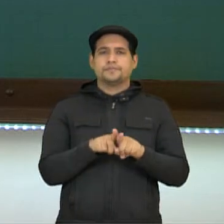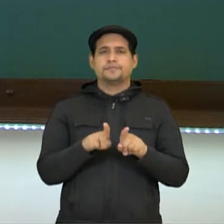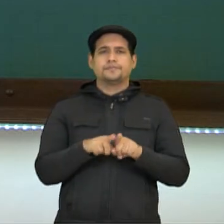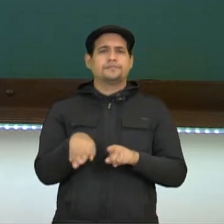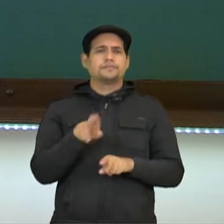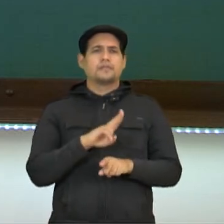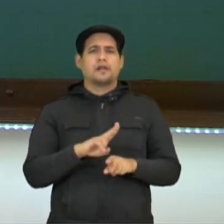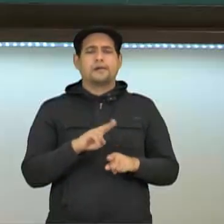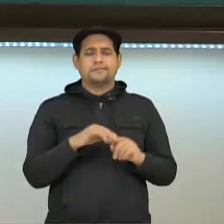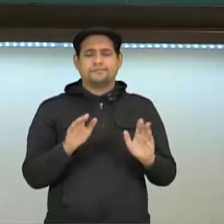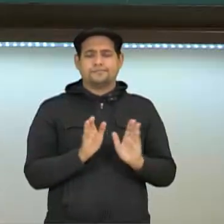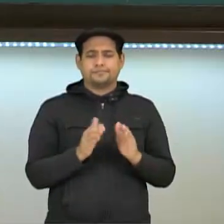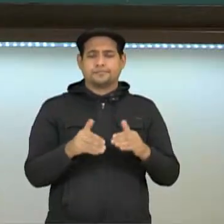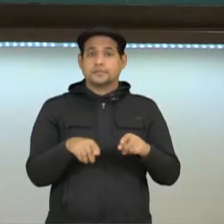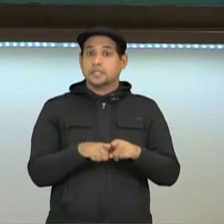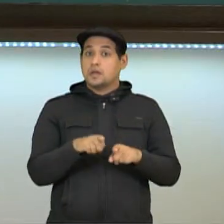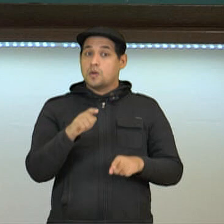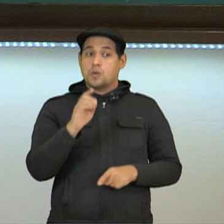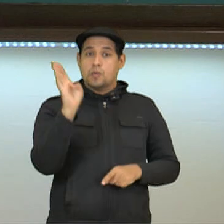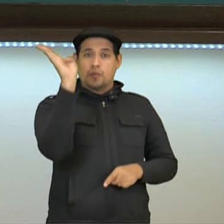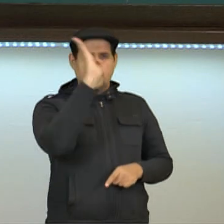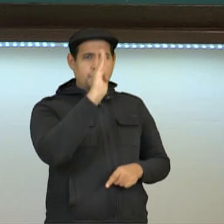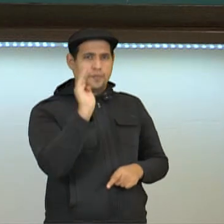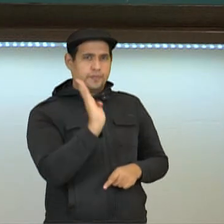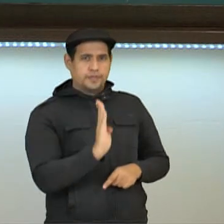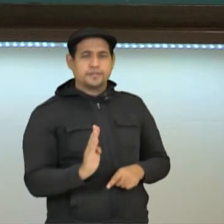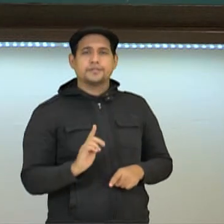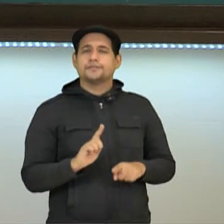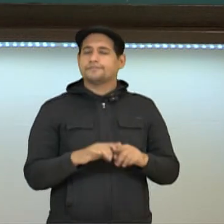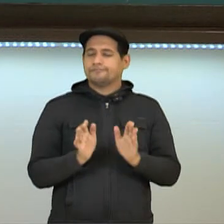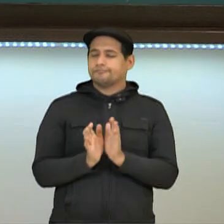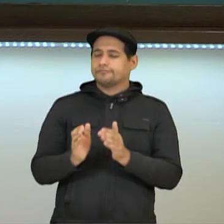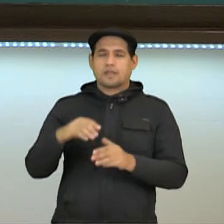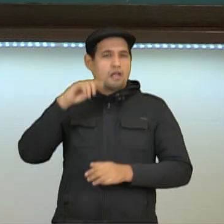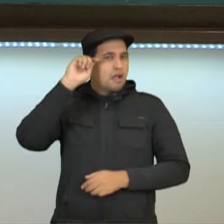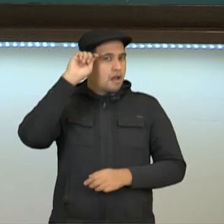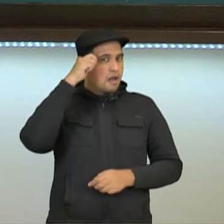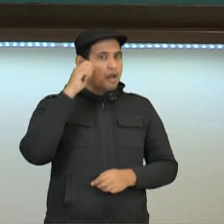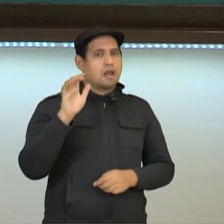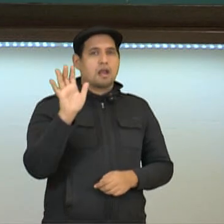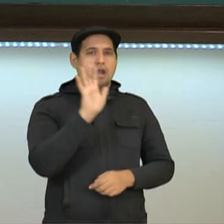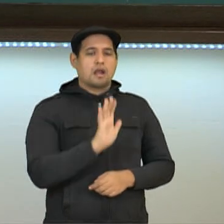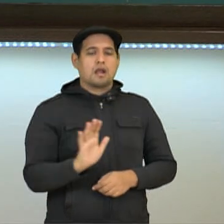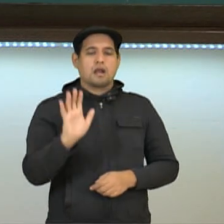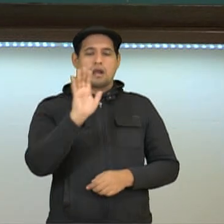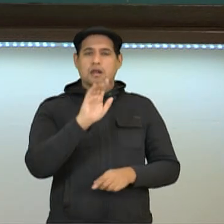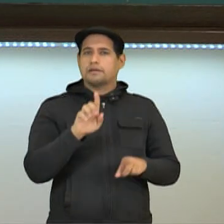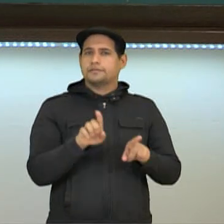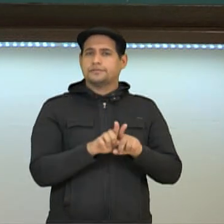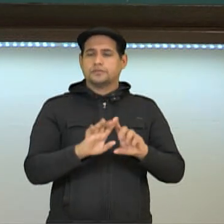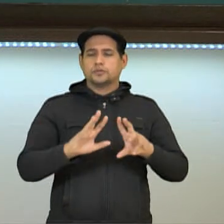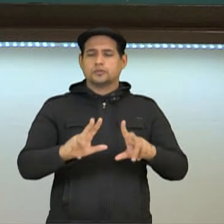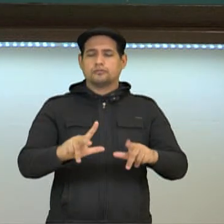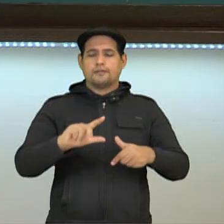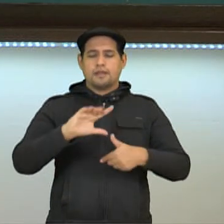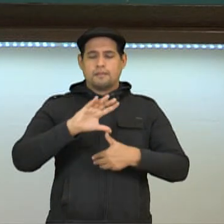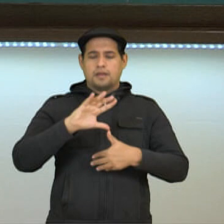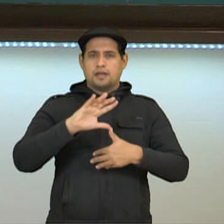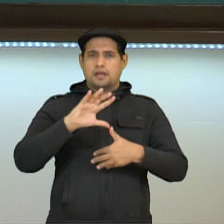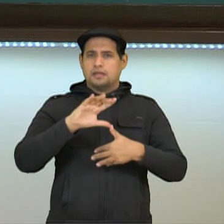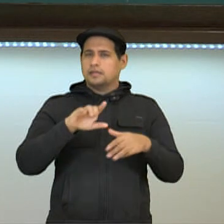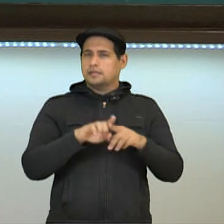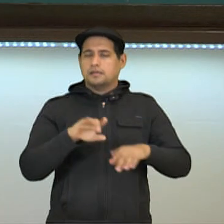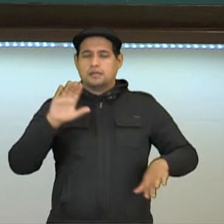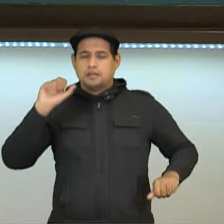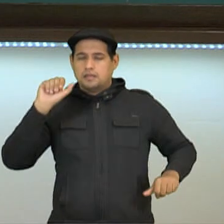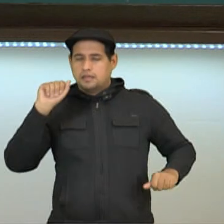das colônias, então o Brasil, colônias na África, né? Em toda a América, as colônias